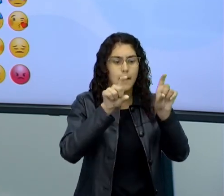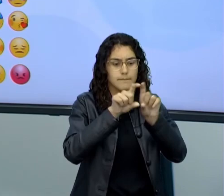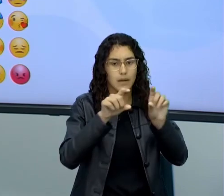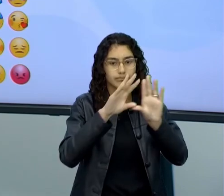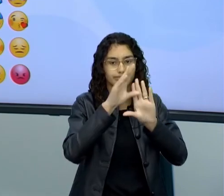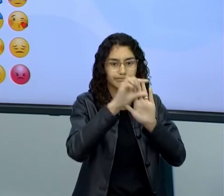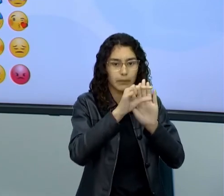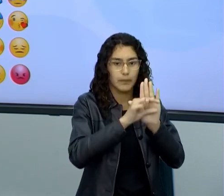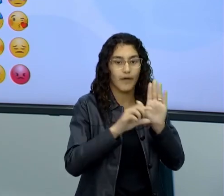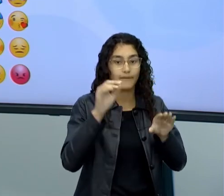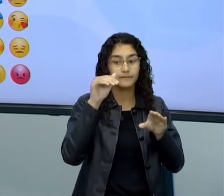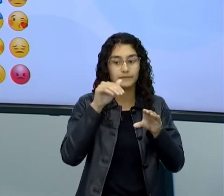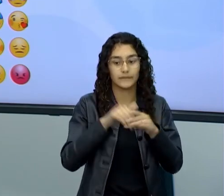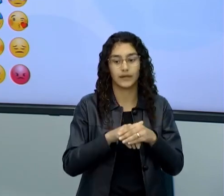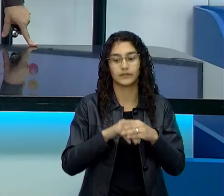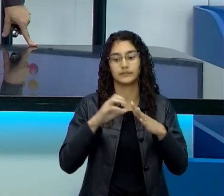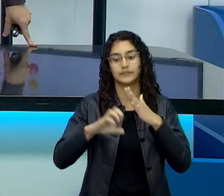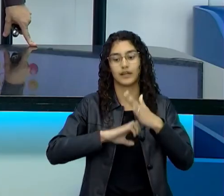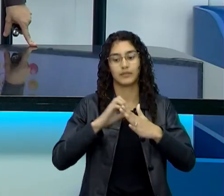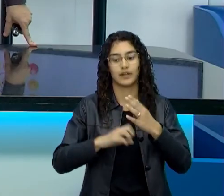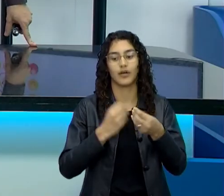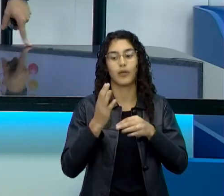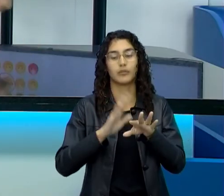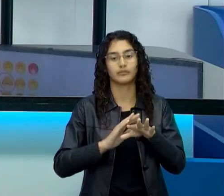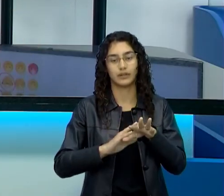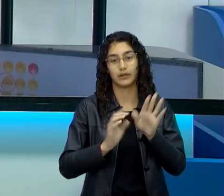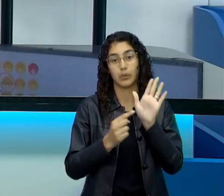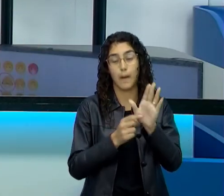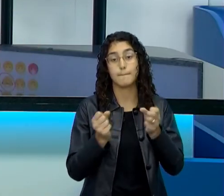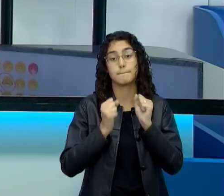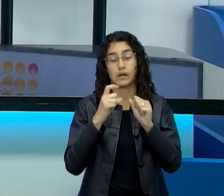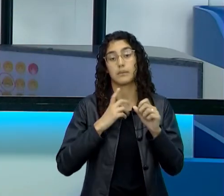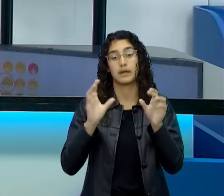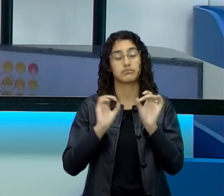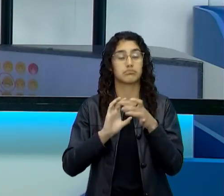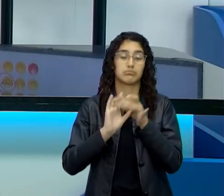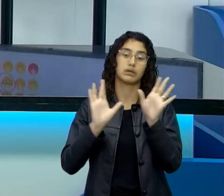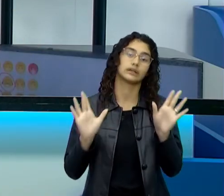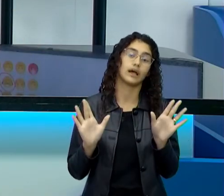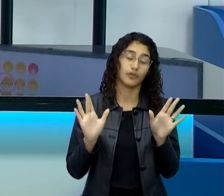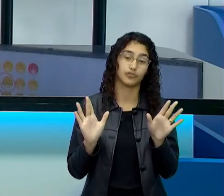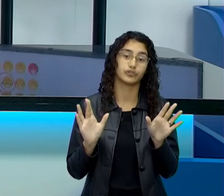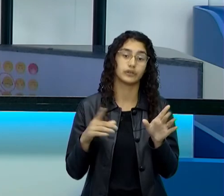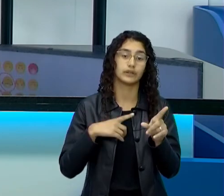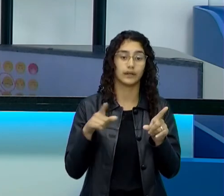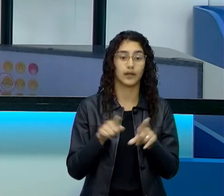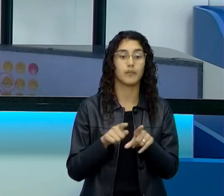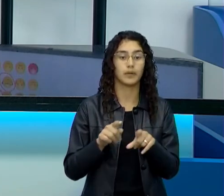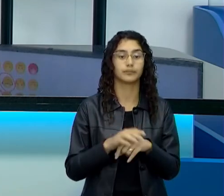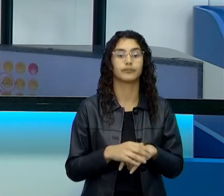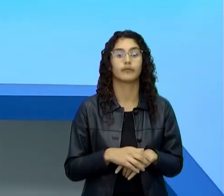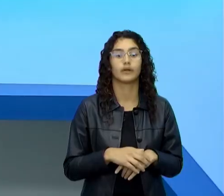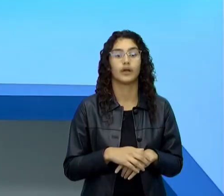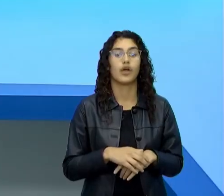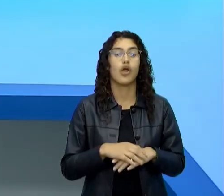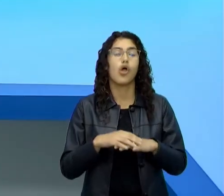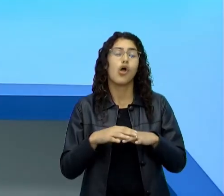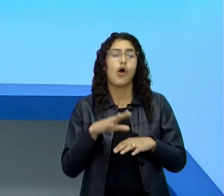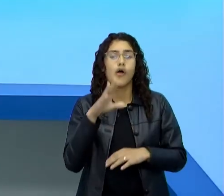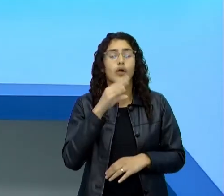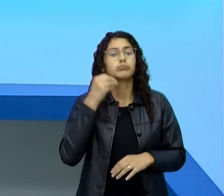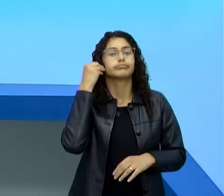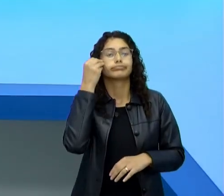tratadas dentro da imprensa hegemônica. Porque a gente fala de canal alternativo, a gente pode ter mais liberdade. Exatamente. Para os comunitários você tratou também. É aquilo que eu falei da questão do